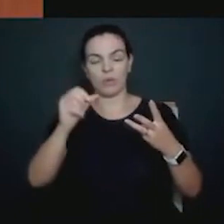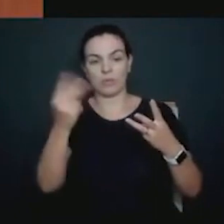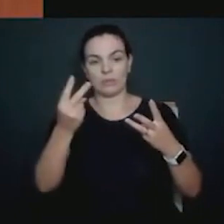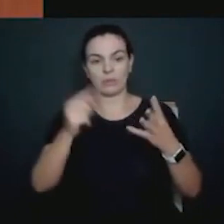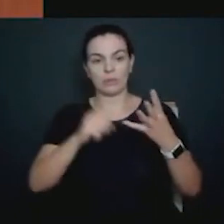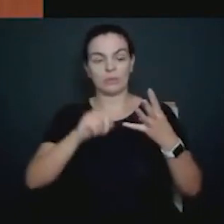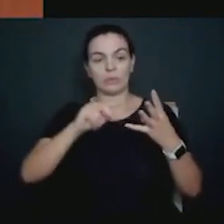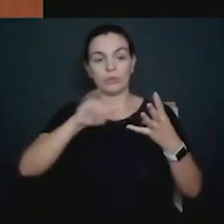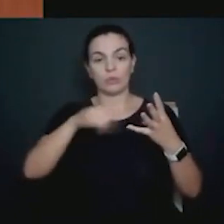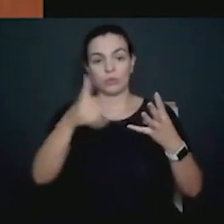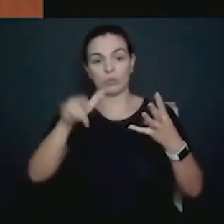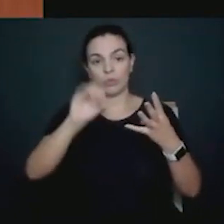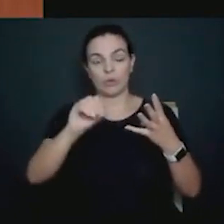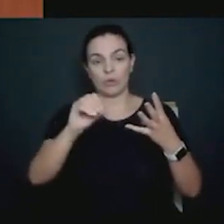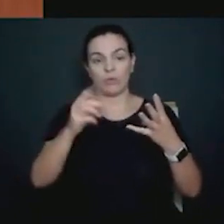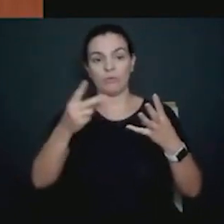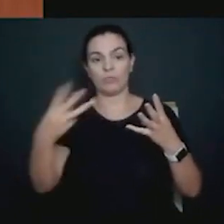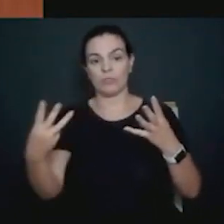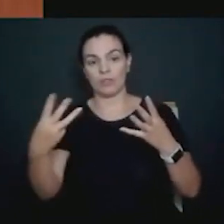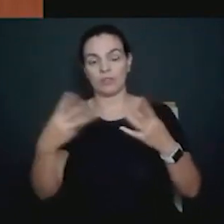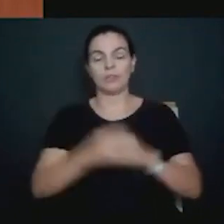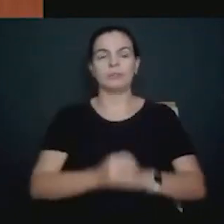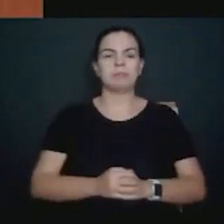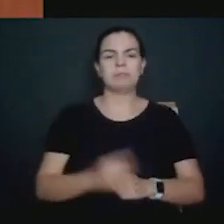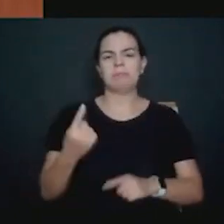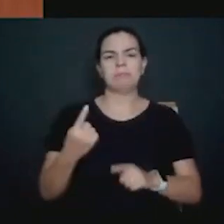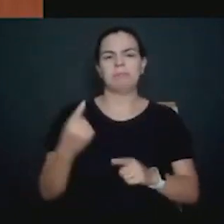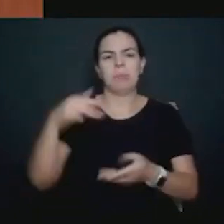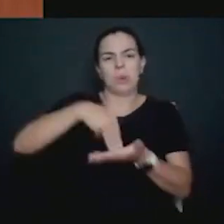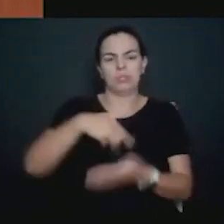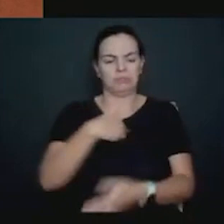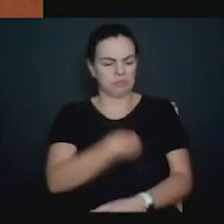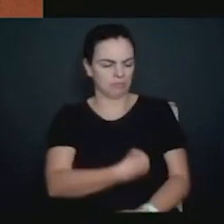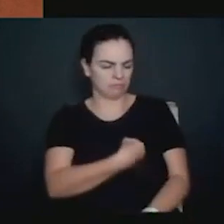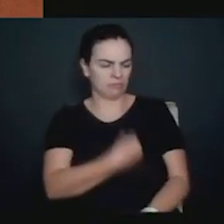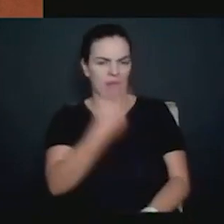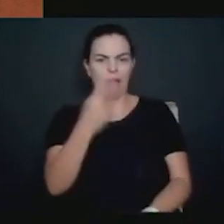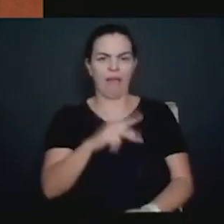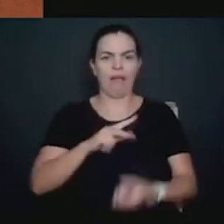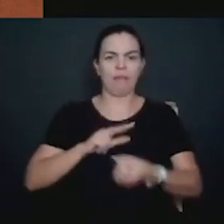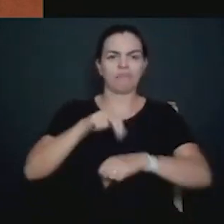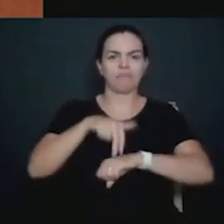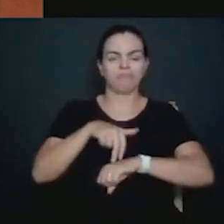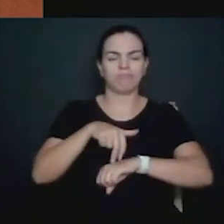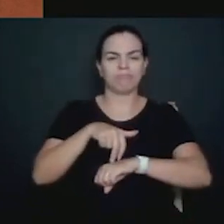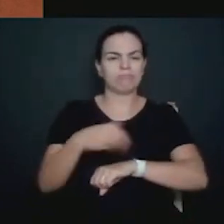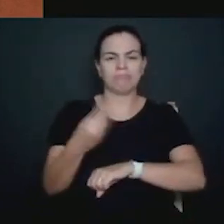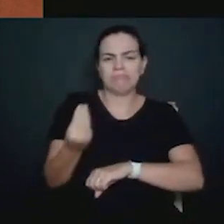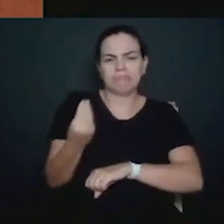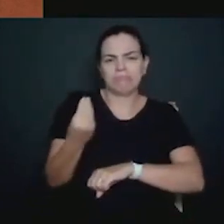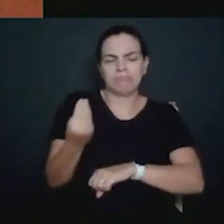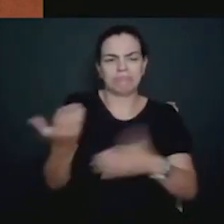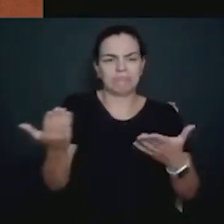23 o motivo que eu venho a esta Tribuna vereadores é Bento Munhóz da Rocha para fazer esse registro é